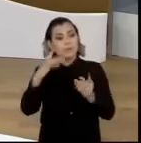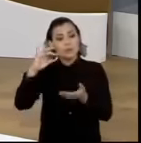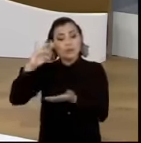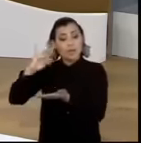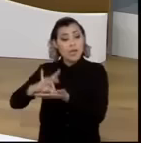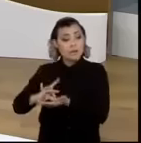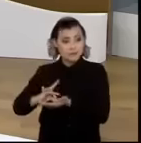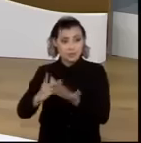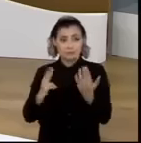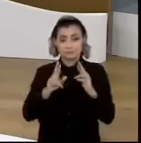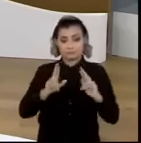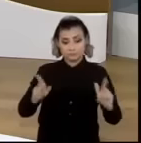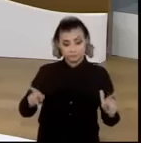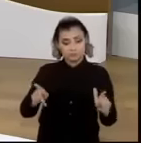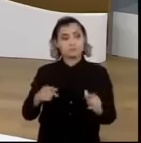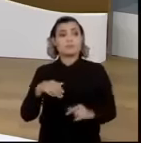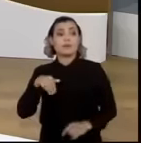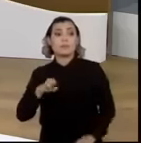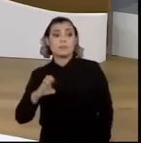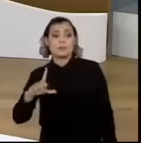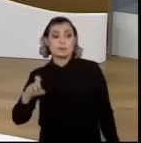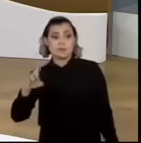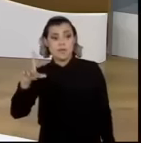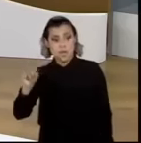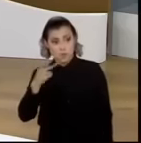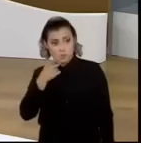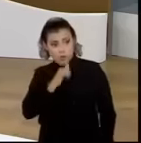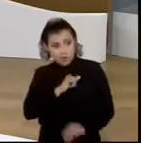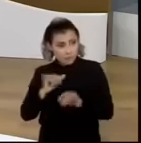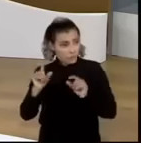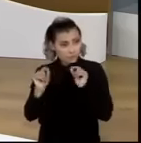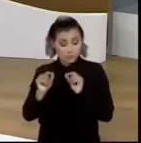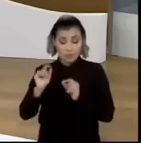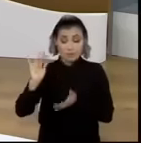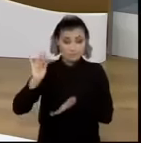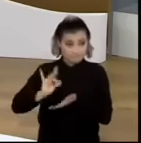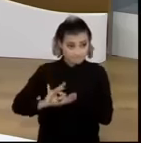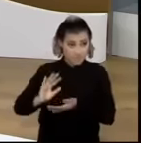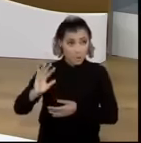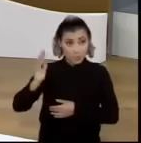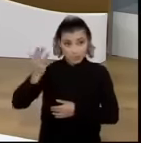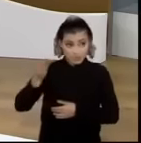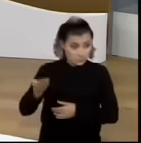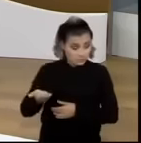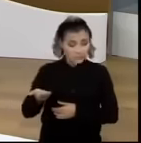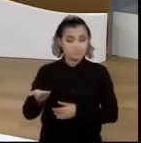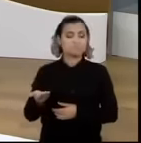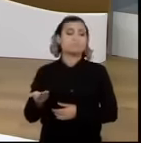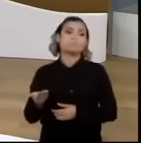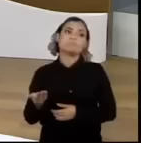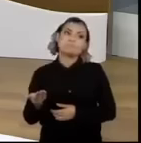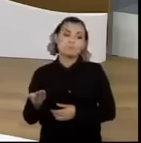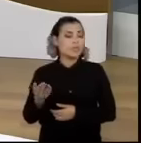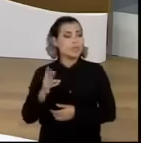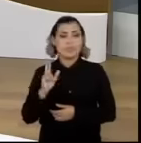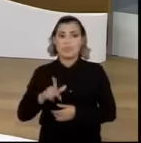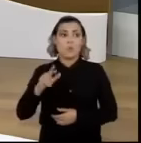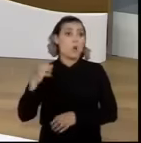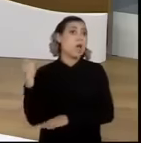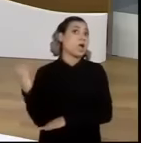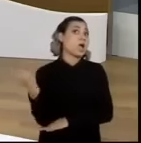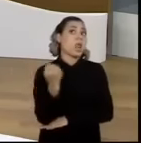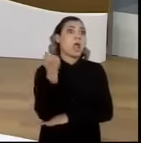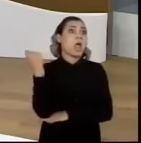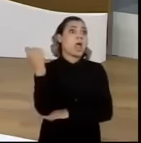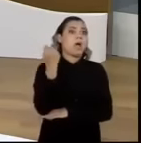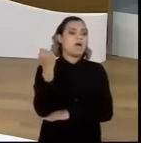foi o ponto defendido pelo Marcelo? De que, do ponto de vista dos fatos, a questão não é tão grave quanto a percepção, ou